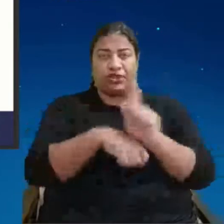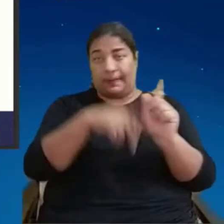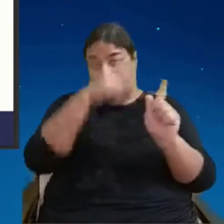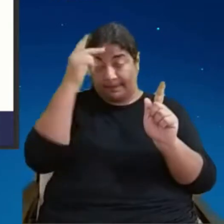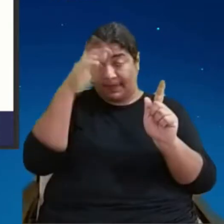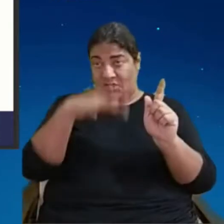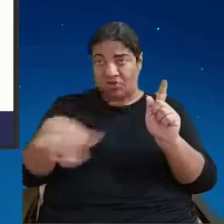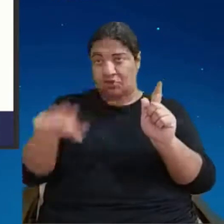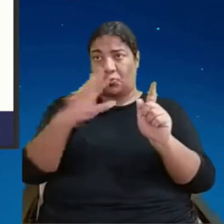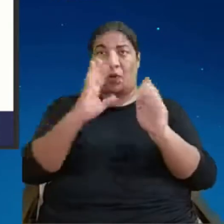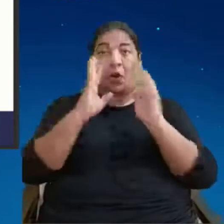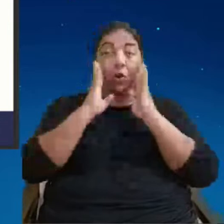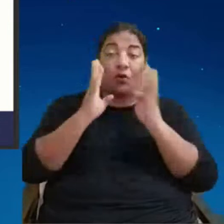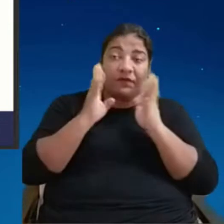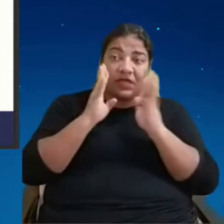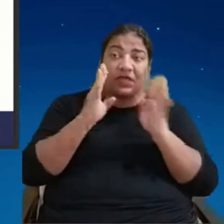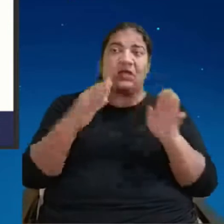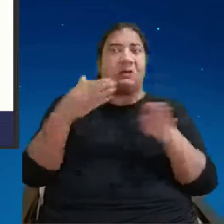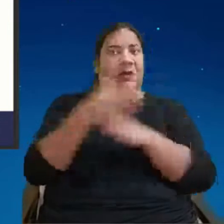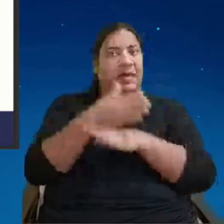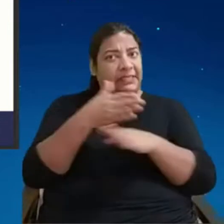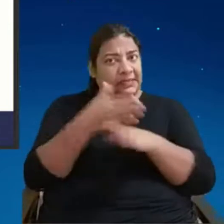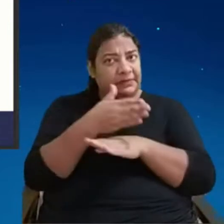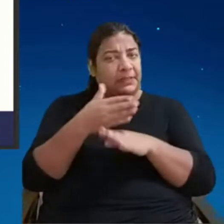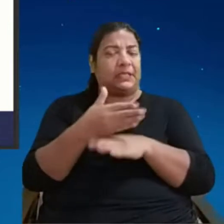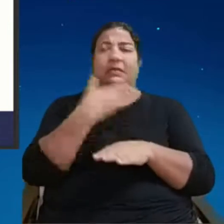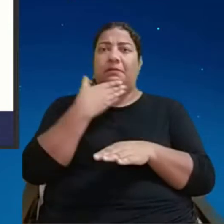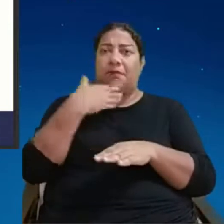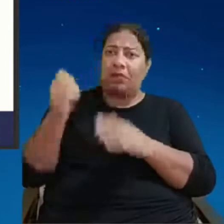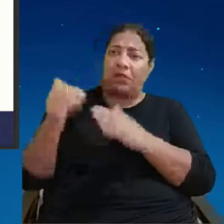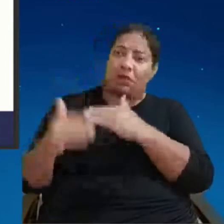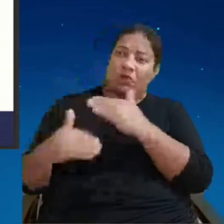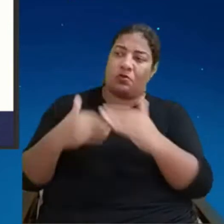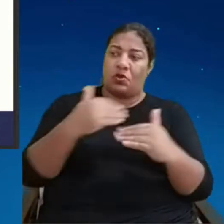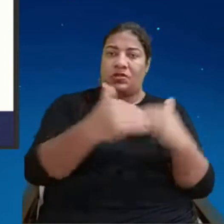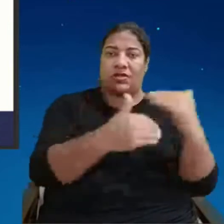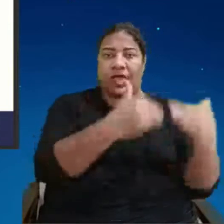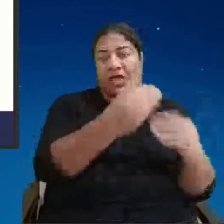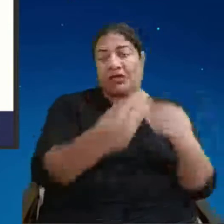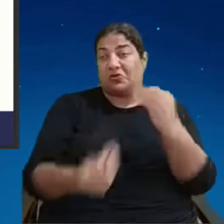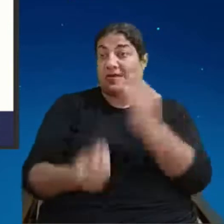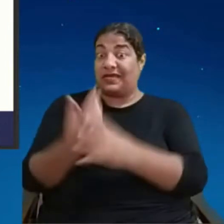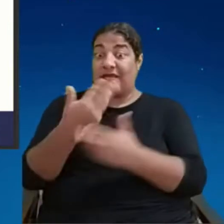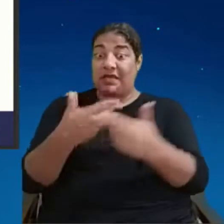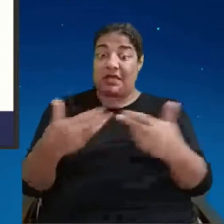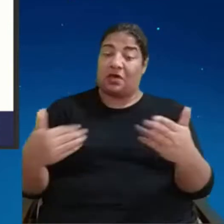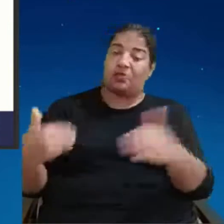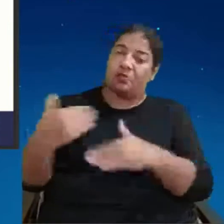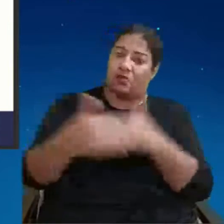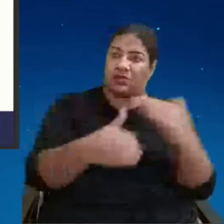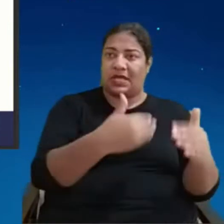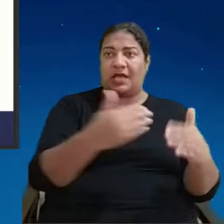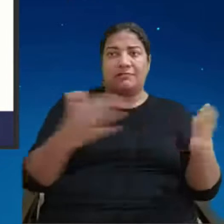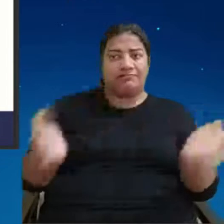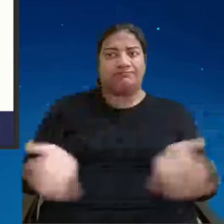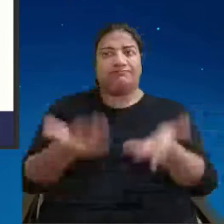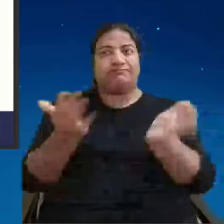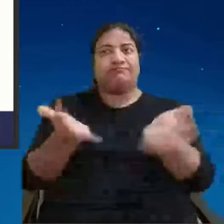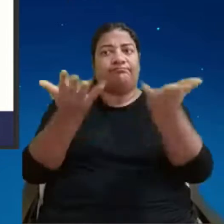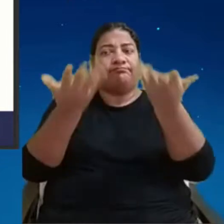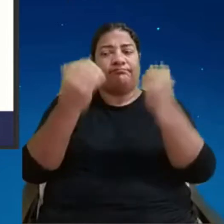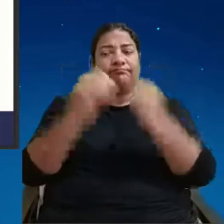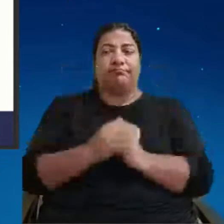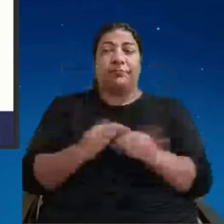ouvindo, atuando, melhorando os processos, criando processos, engajando nos processos. Eu tenho que